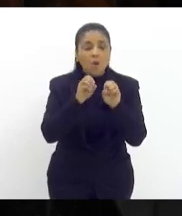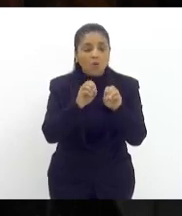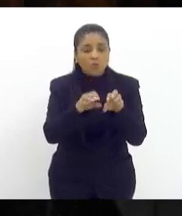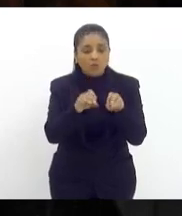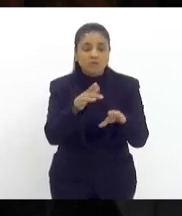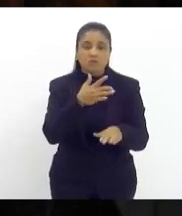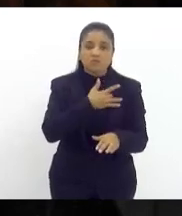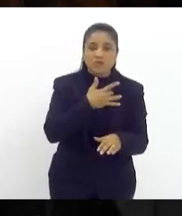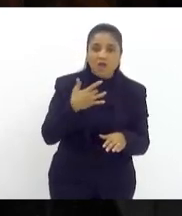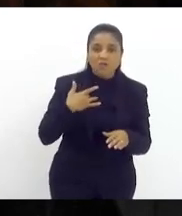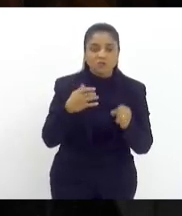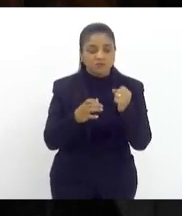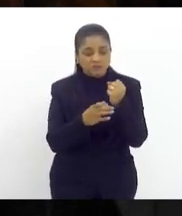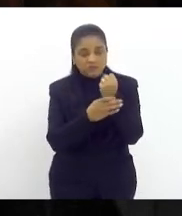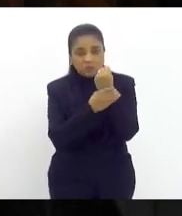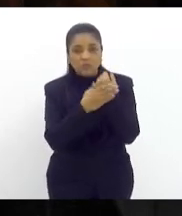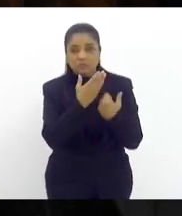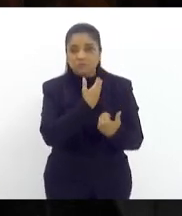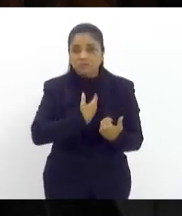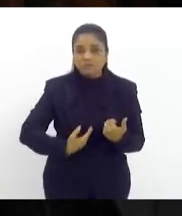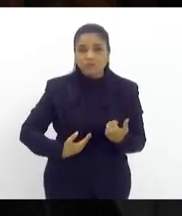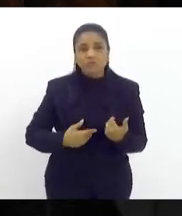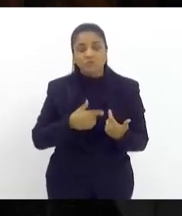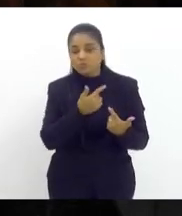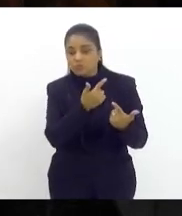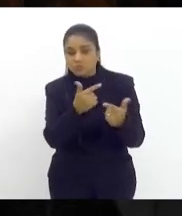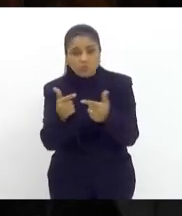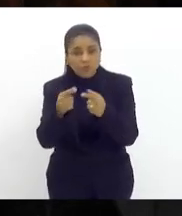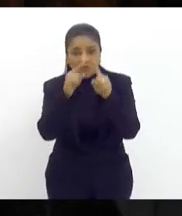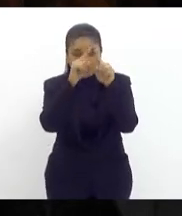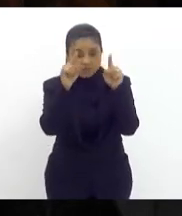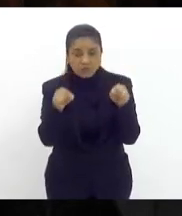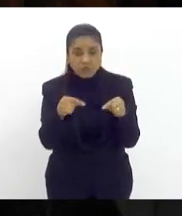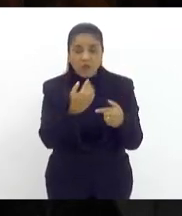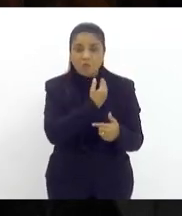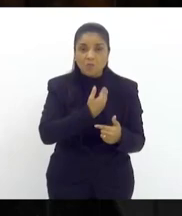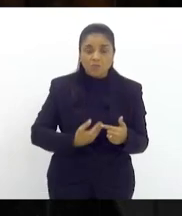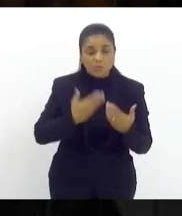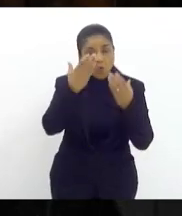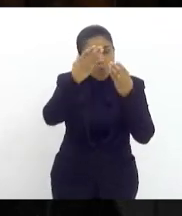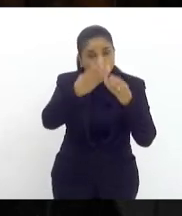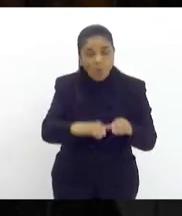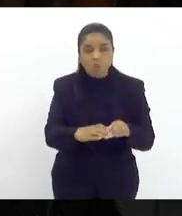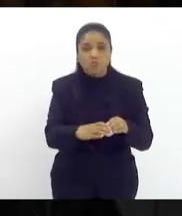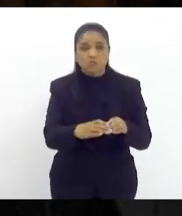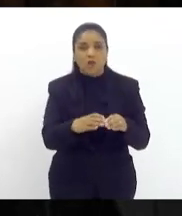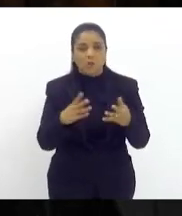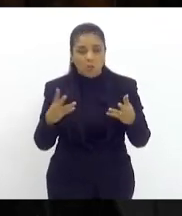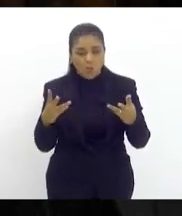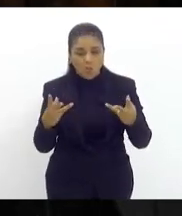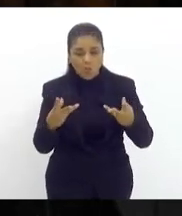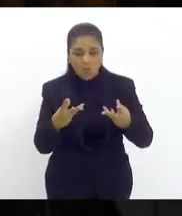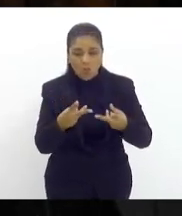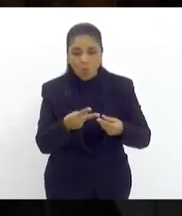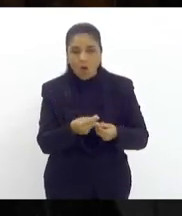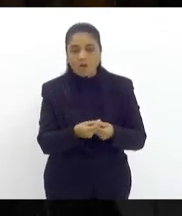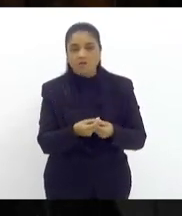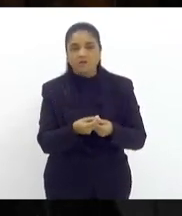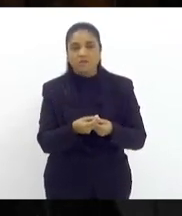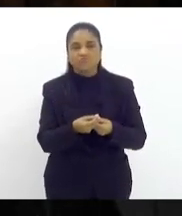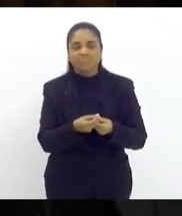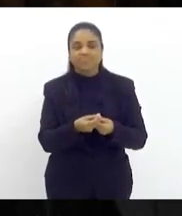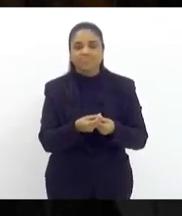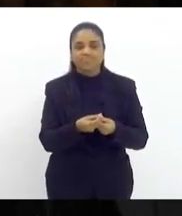saúde segurança pública sem funcionário público concursado qualificado e